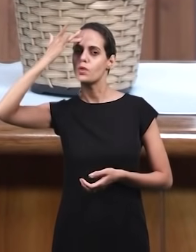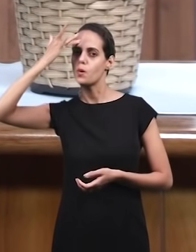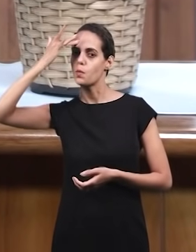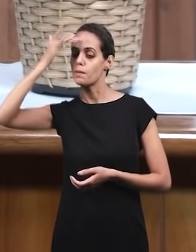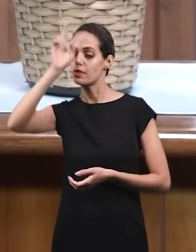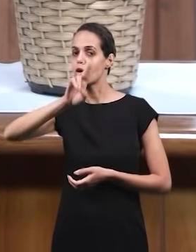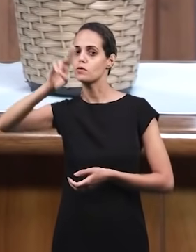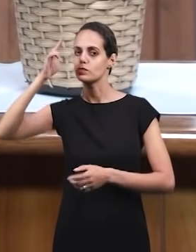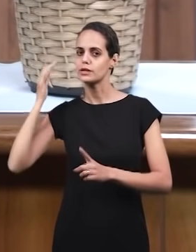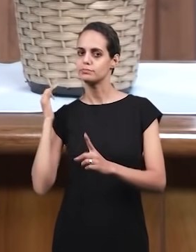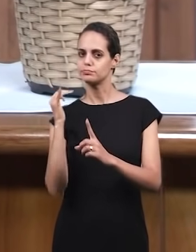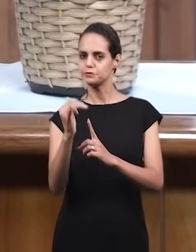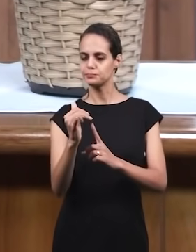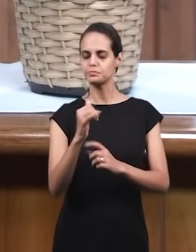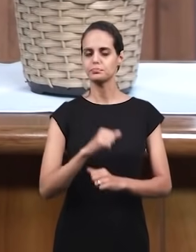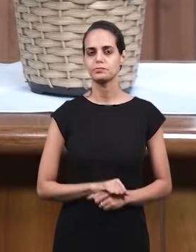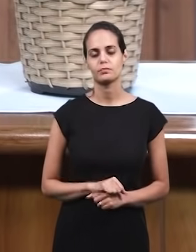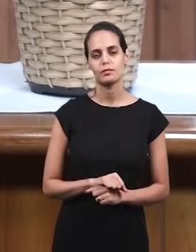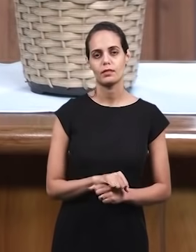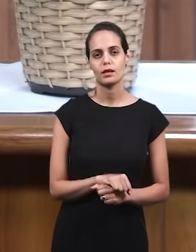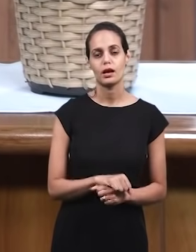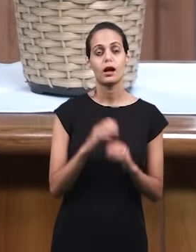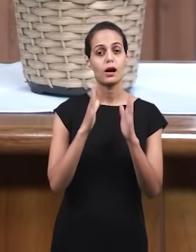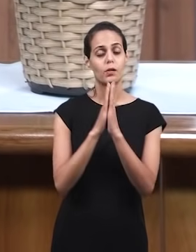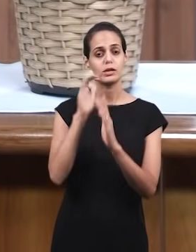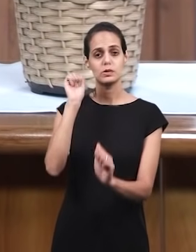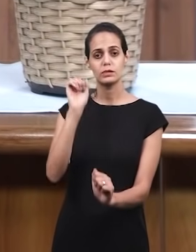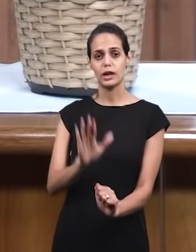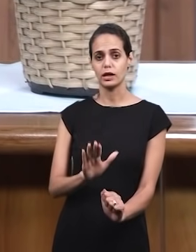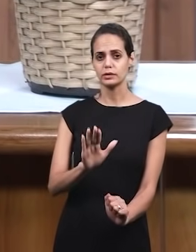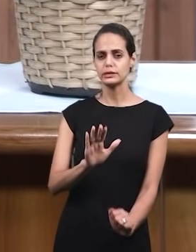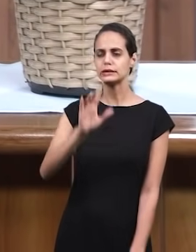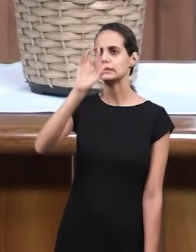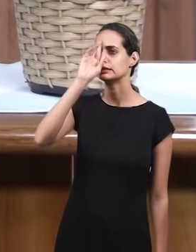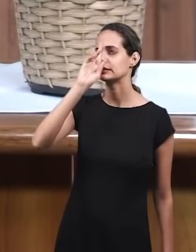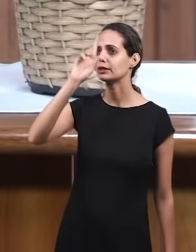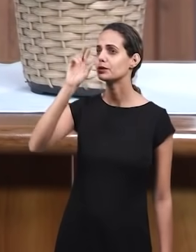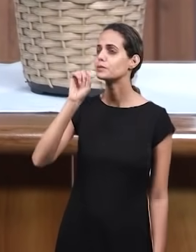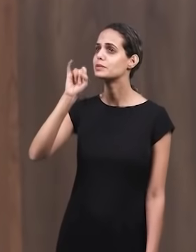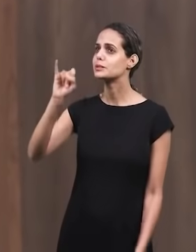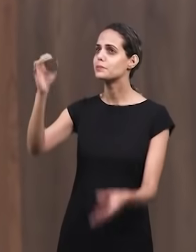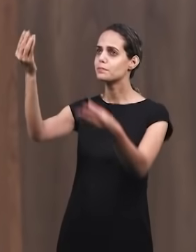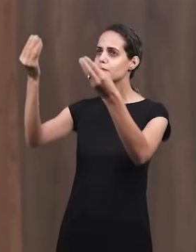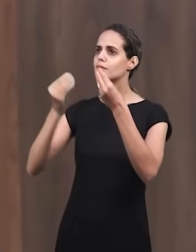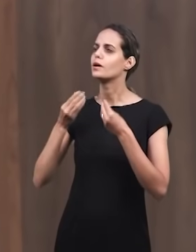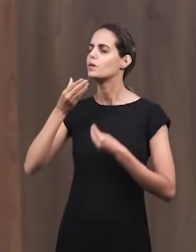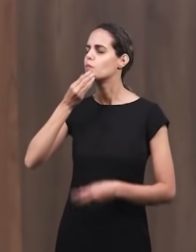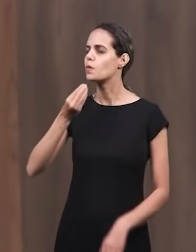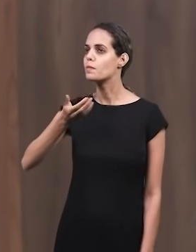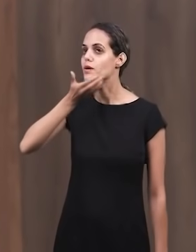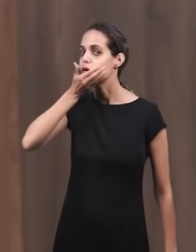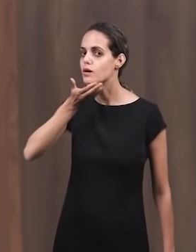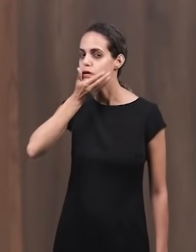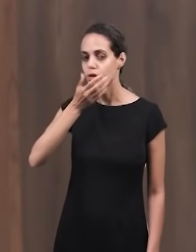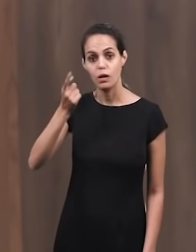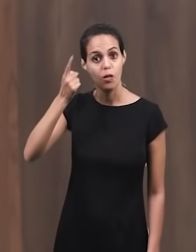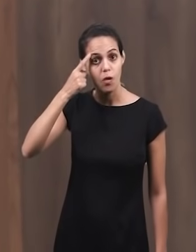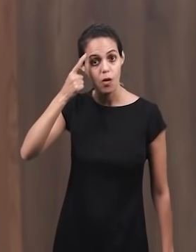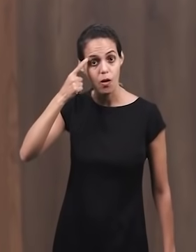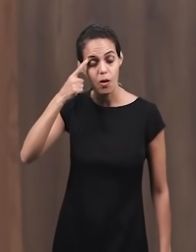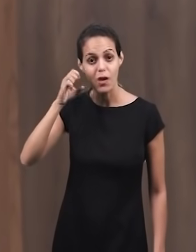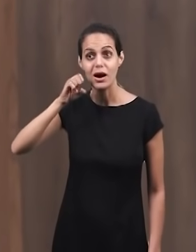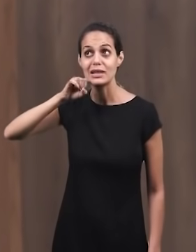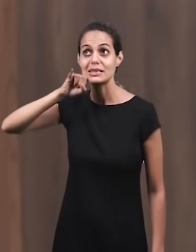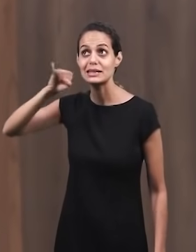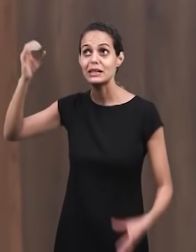orar ao Senhor. E ela pediu ao Senhor, a oração dela foi: Senhor, se me deres um filho varão. Olha só a oração dela,